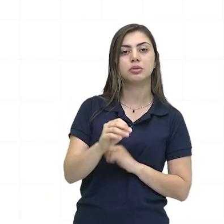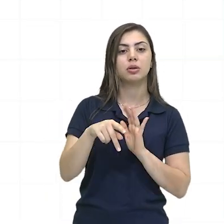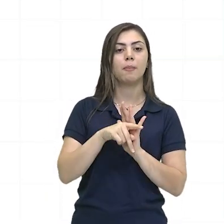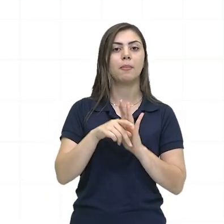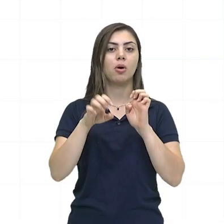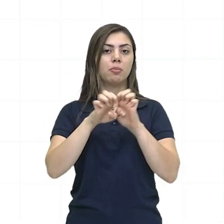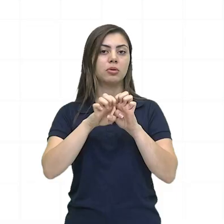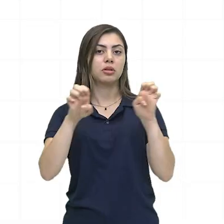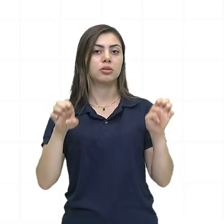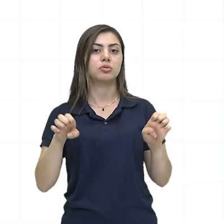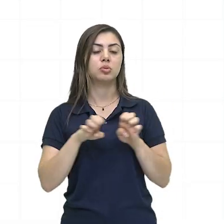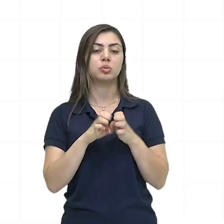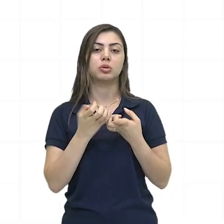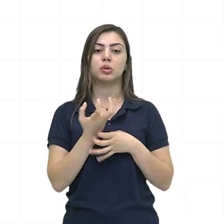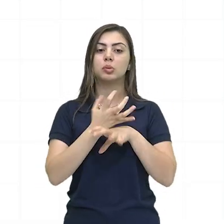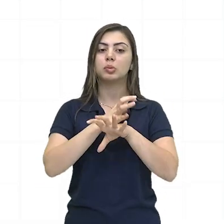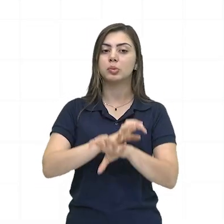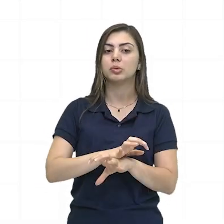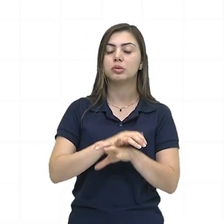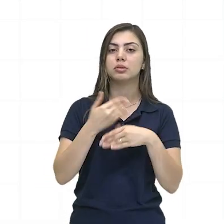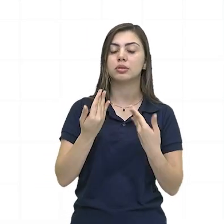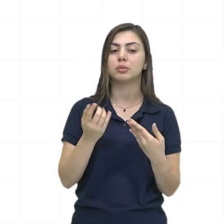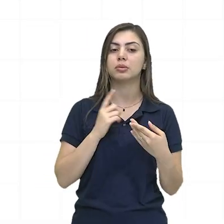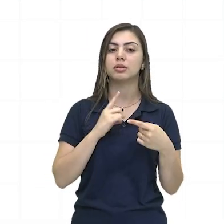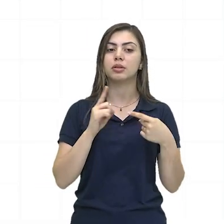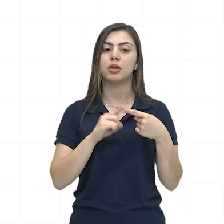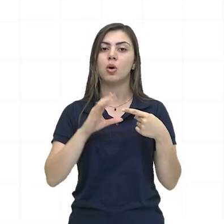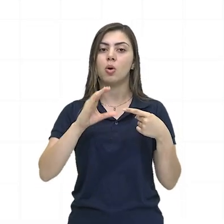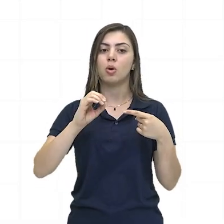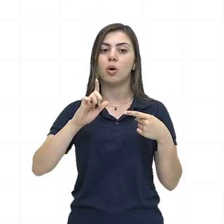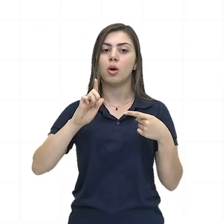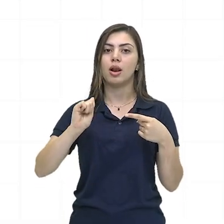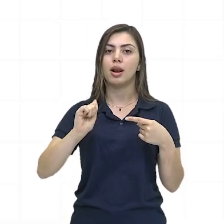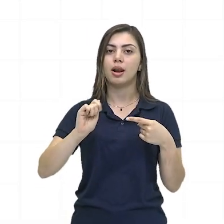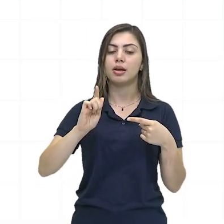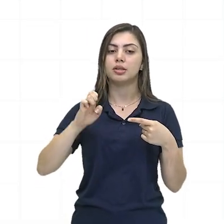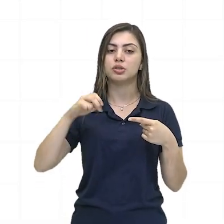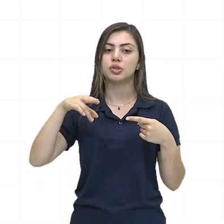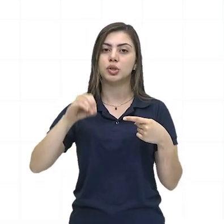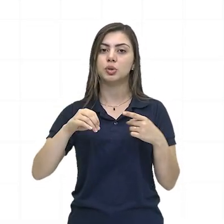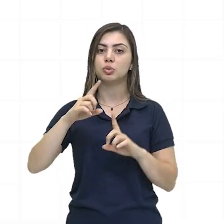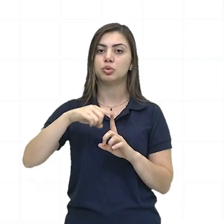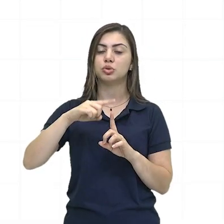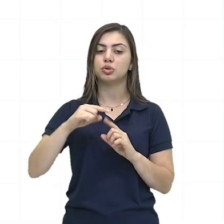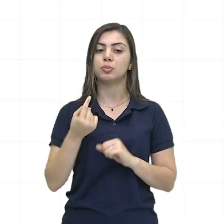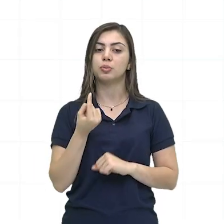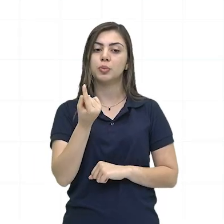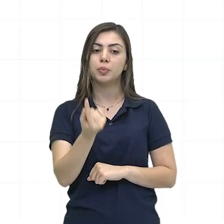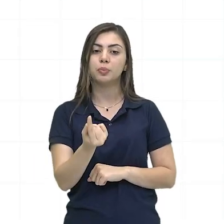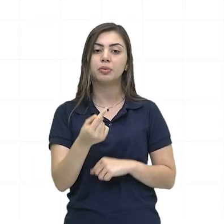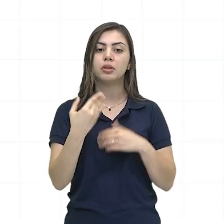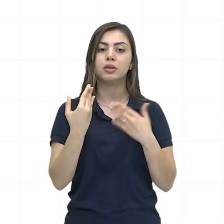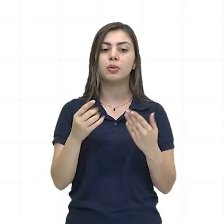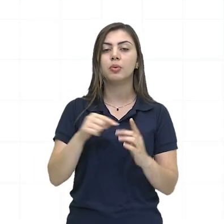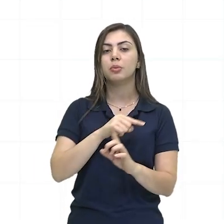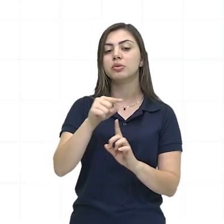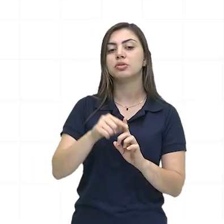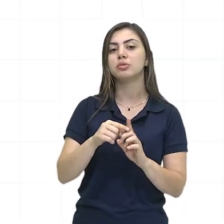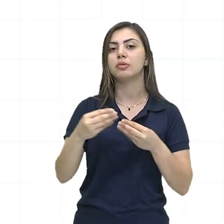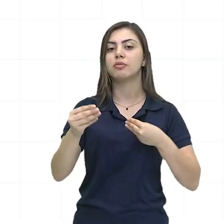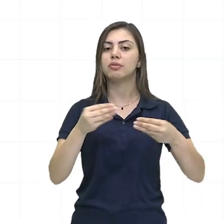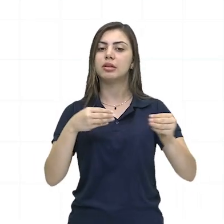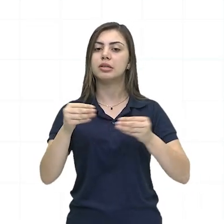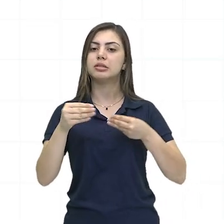estrutura óssea, né? Onde contém aí o colágeno tipo 1, que vai ter a função de fornecer